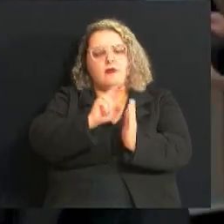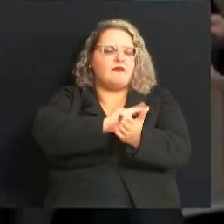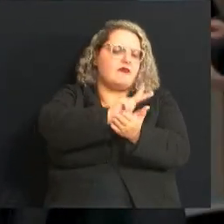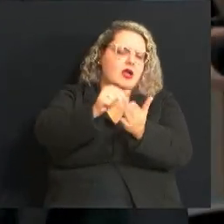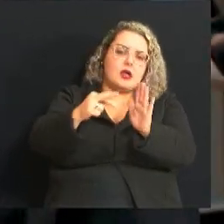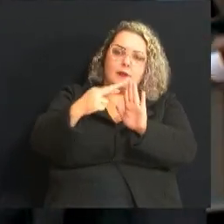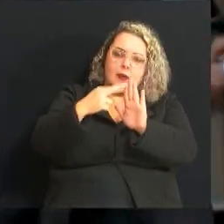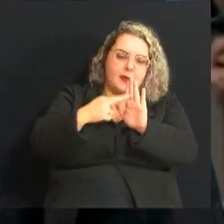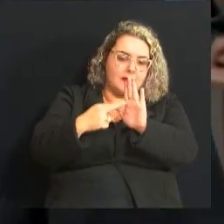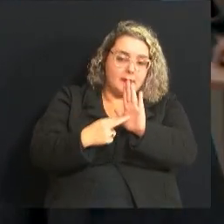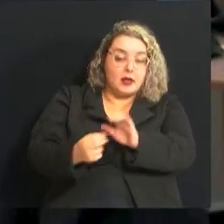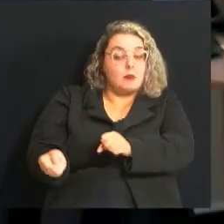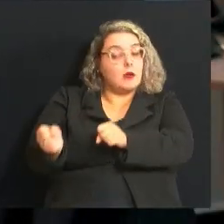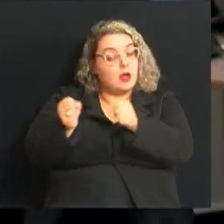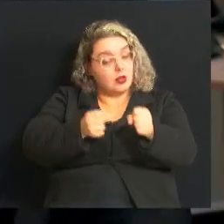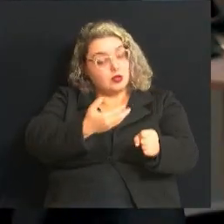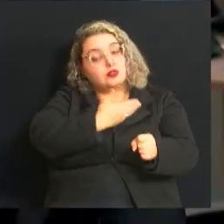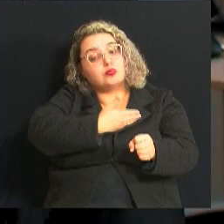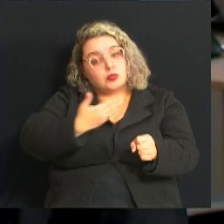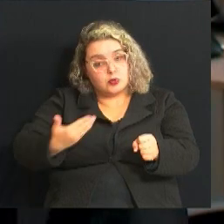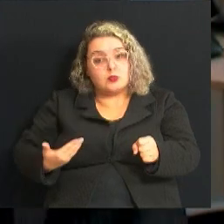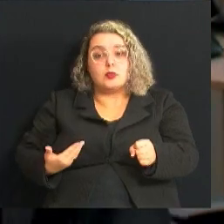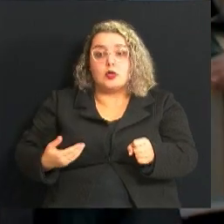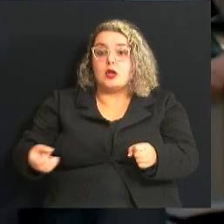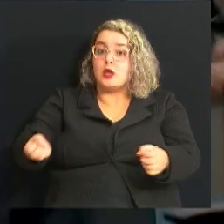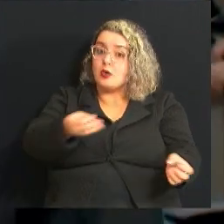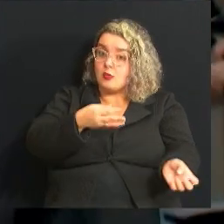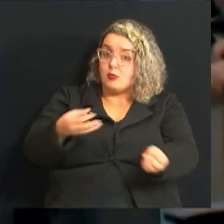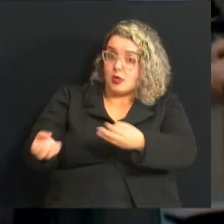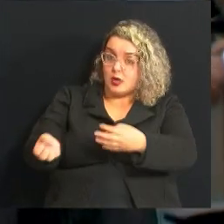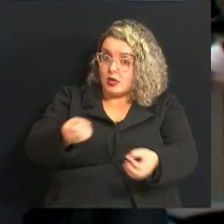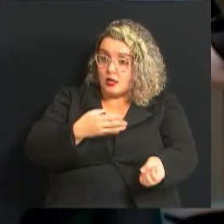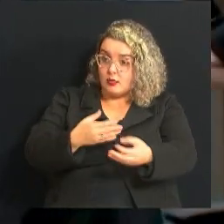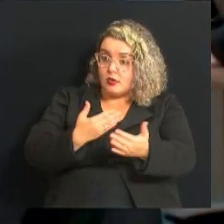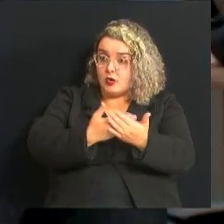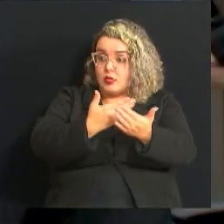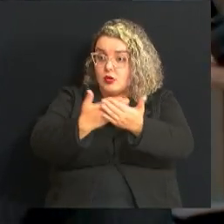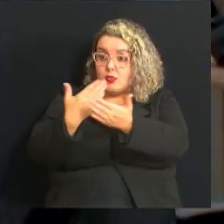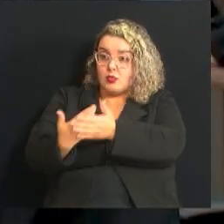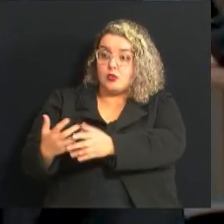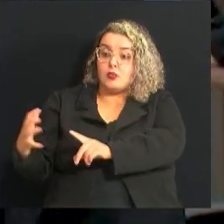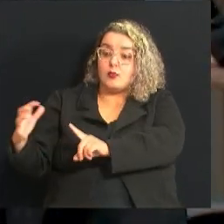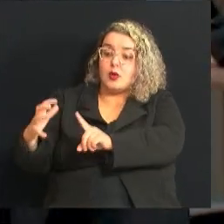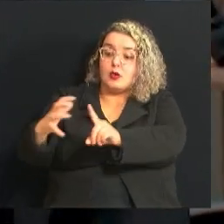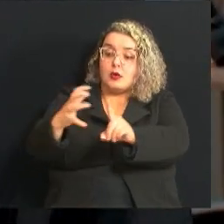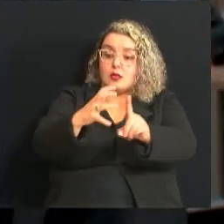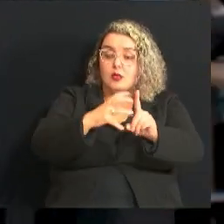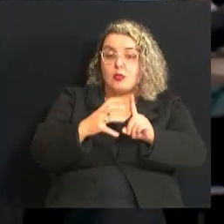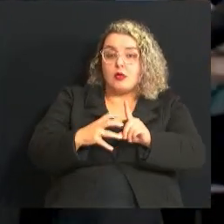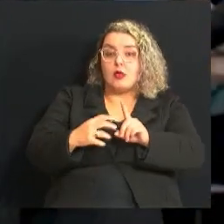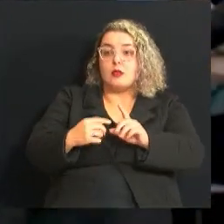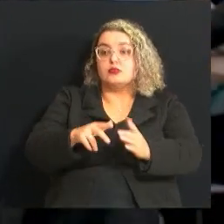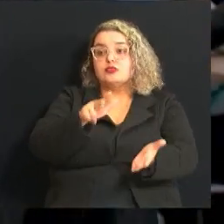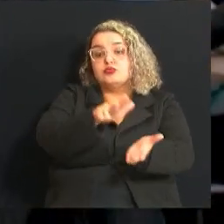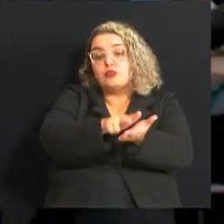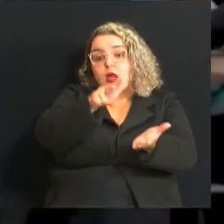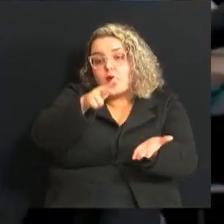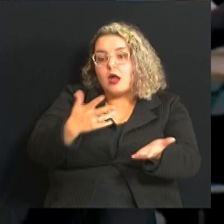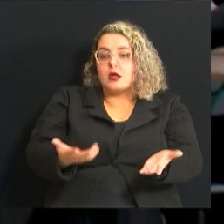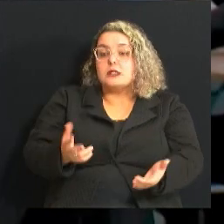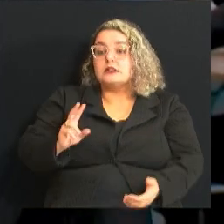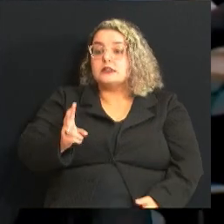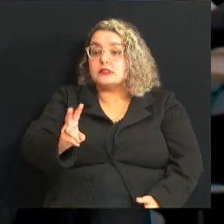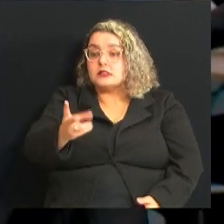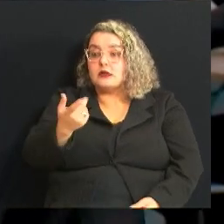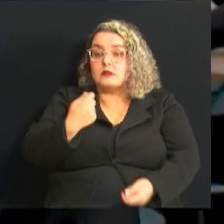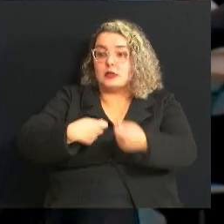poder público e com uma grande novidade, que é o estudo de impacto regulatório. Toda vez que a